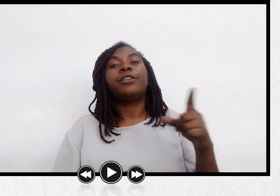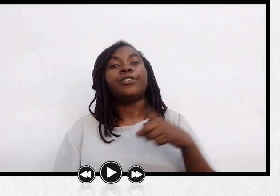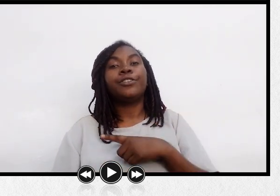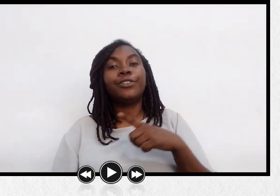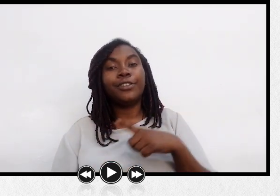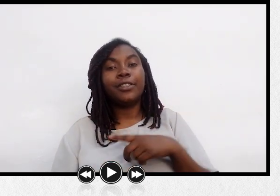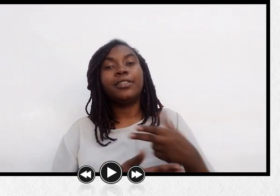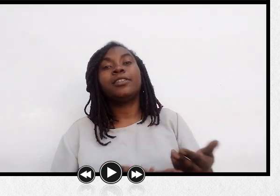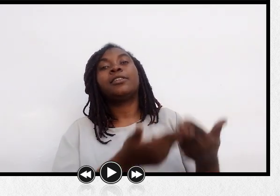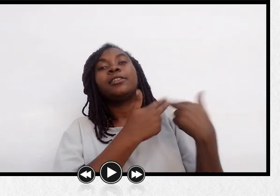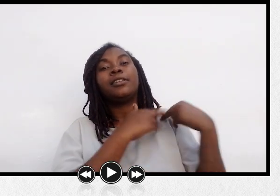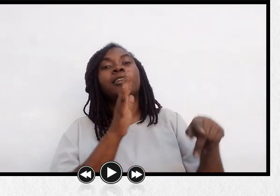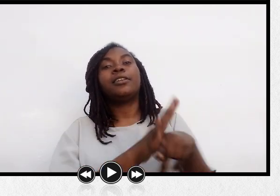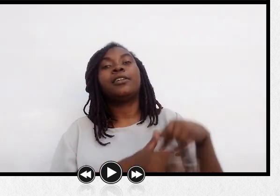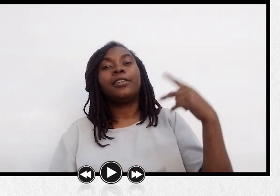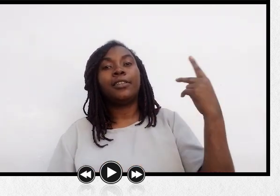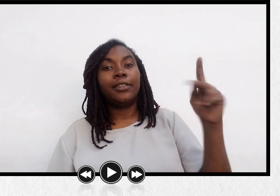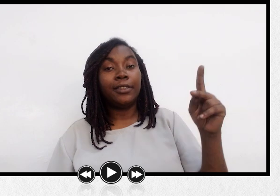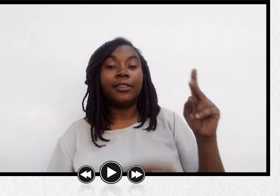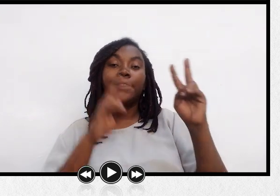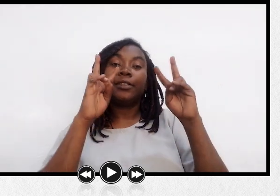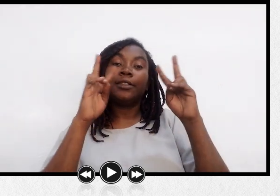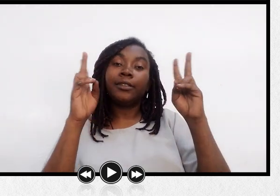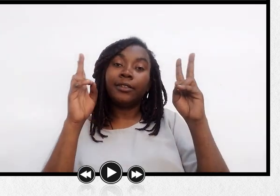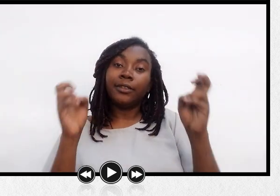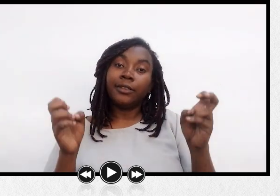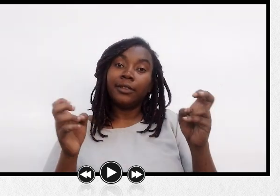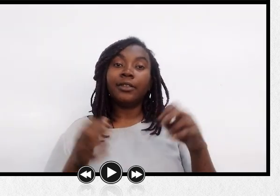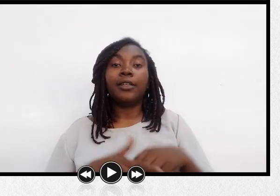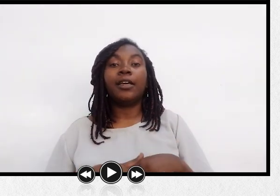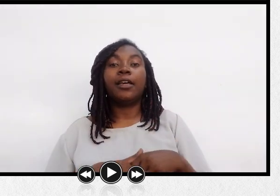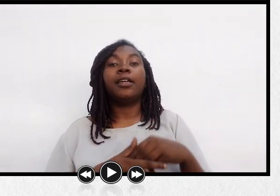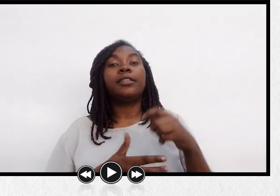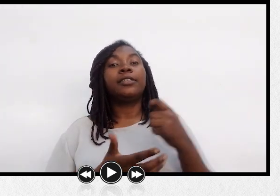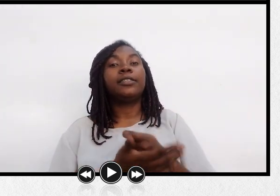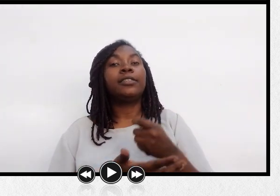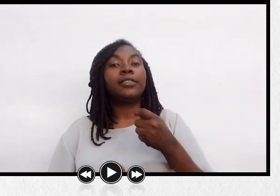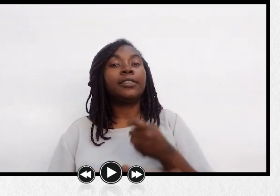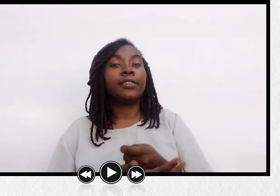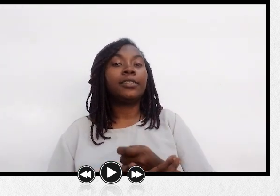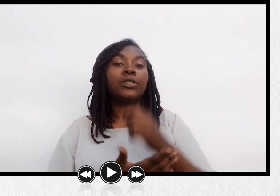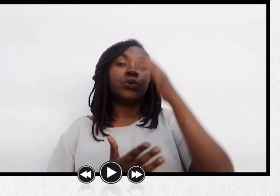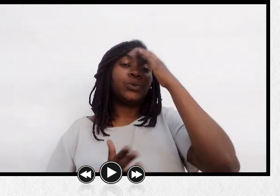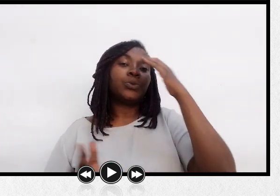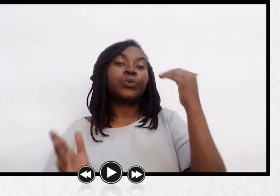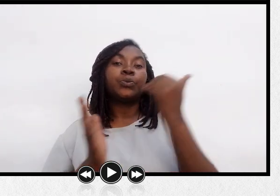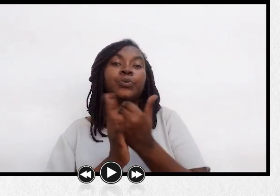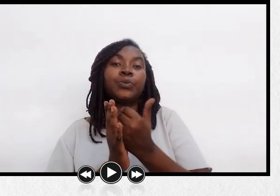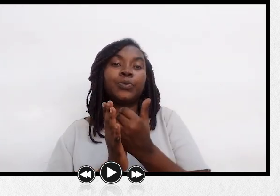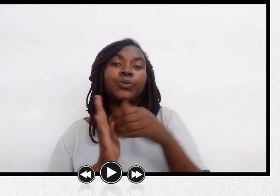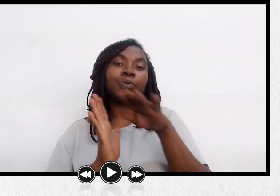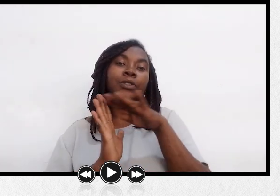as atribuições deles e eles, de uma certa forma, eles têm que cumprir a